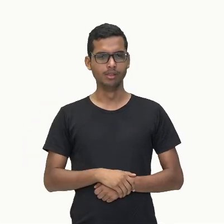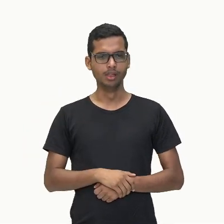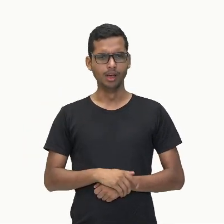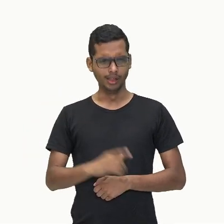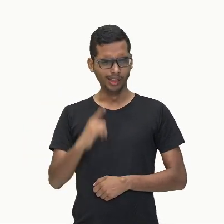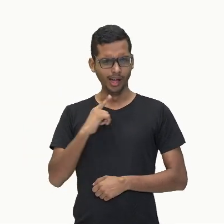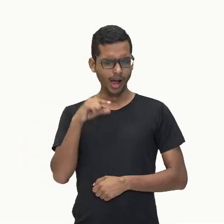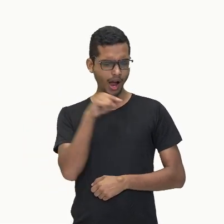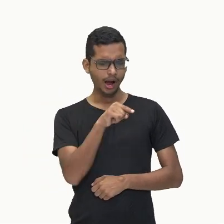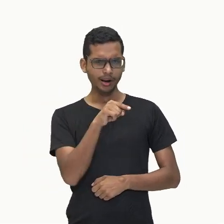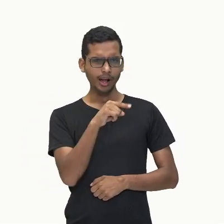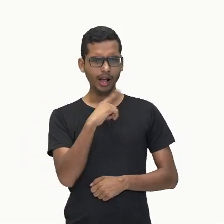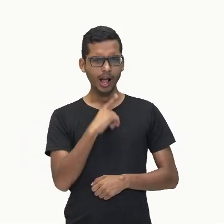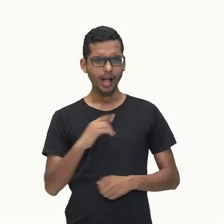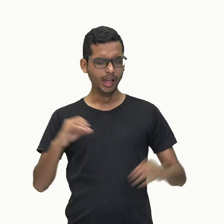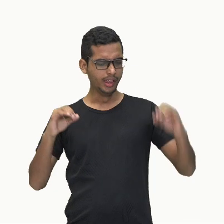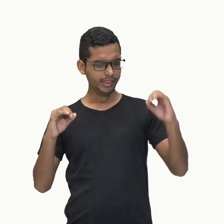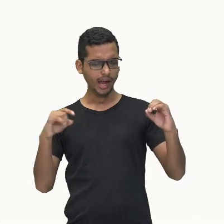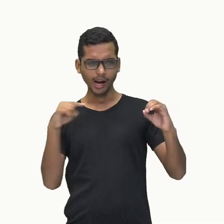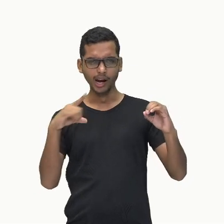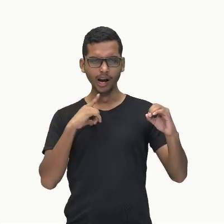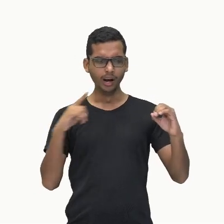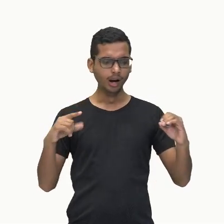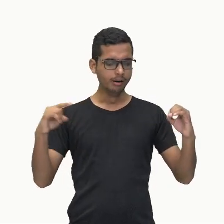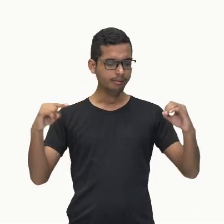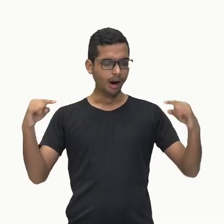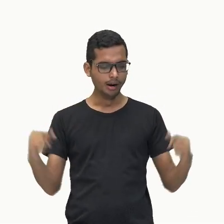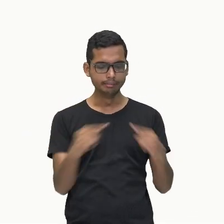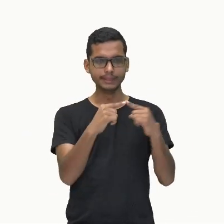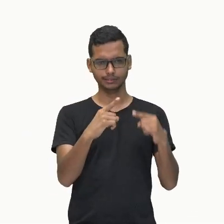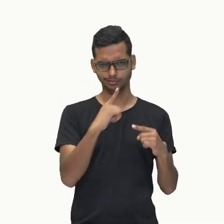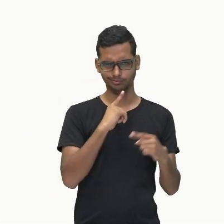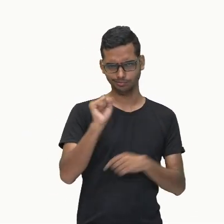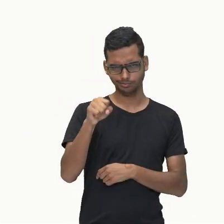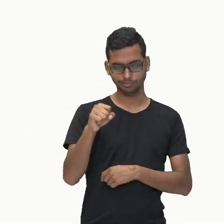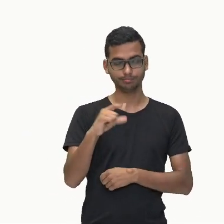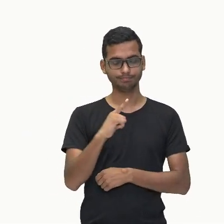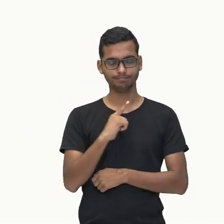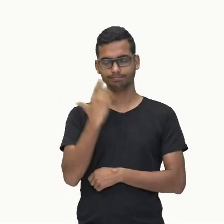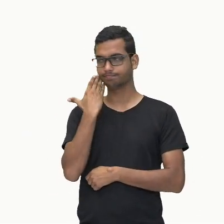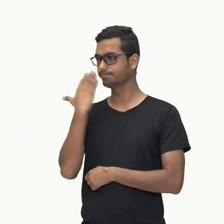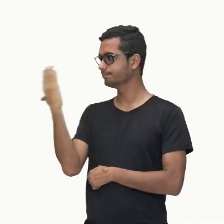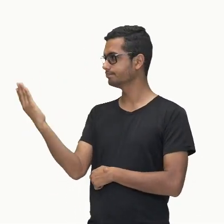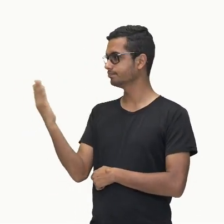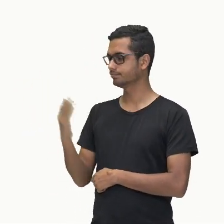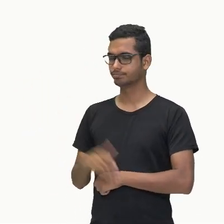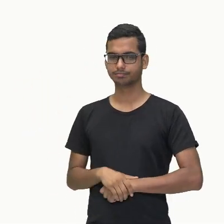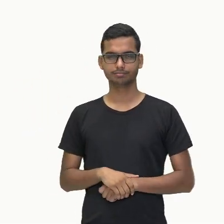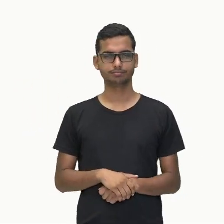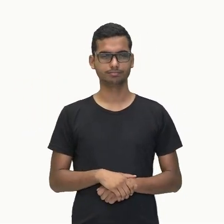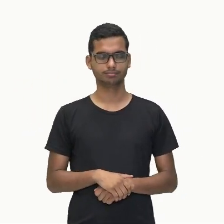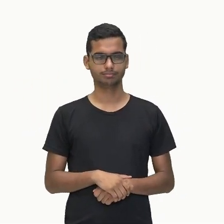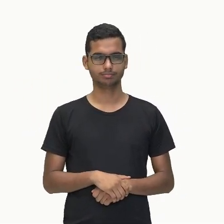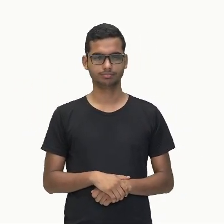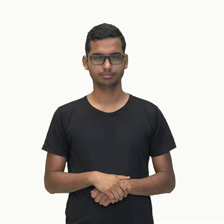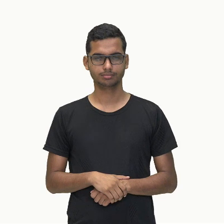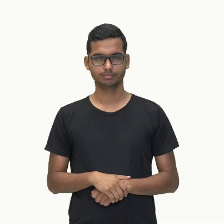Temos o 0 no conjunto B? Temos. Então, a gente forma aqui a